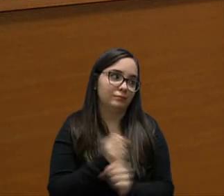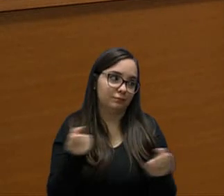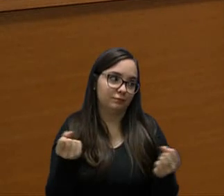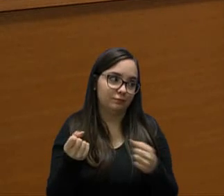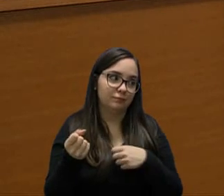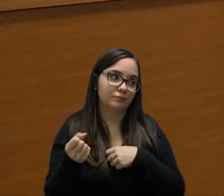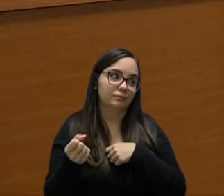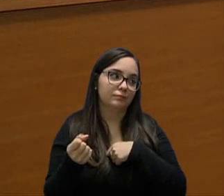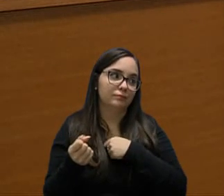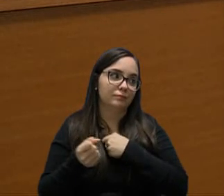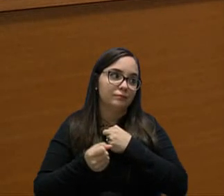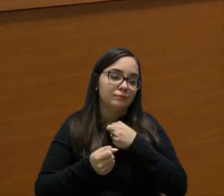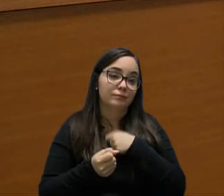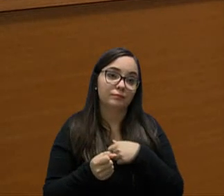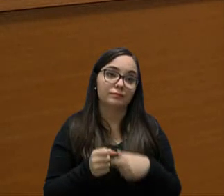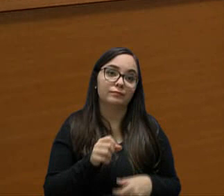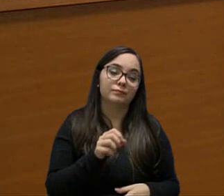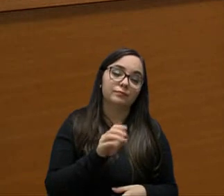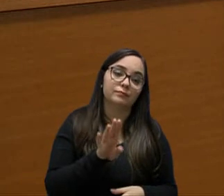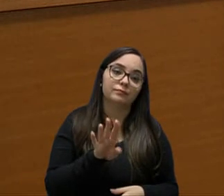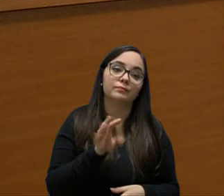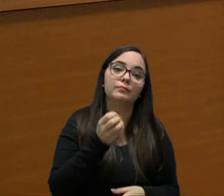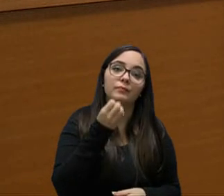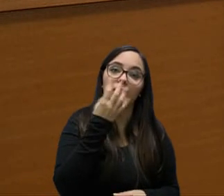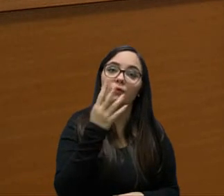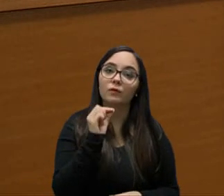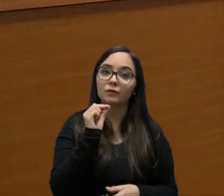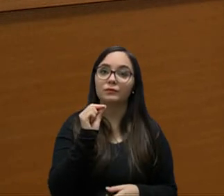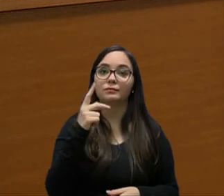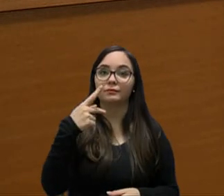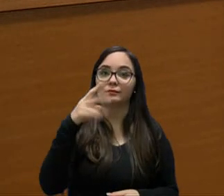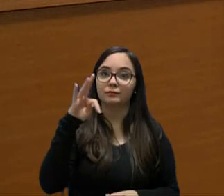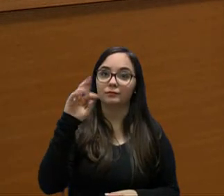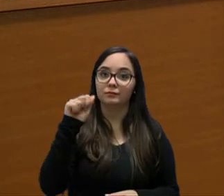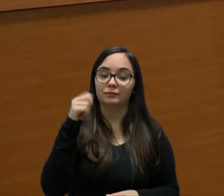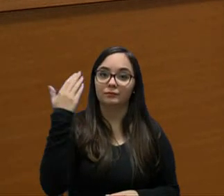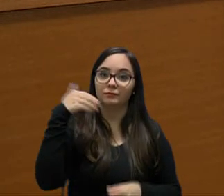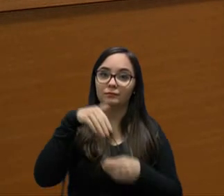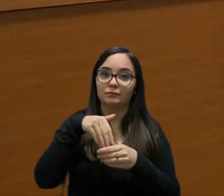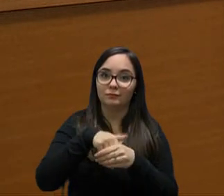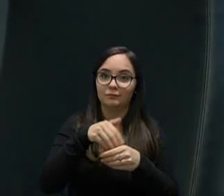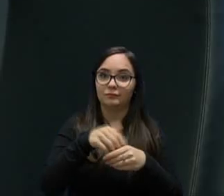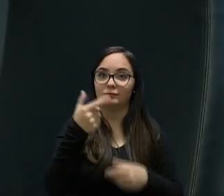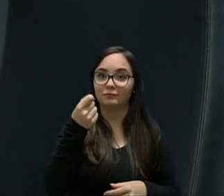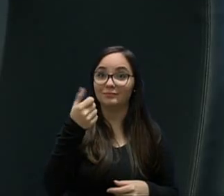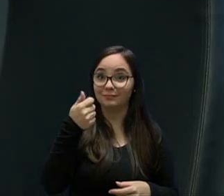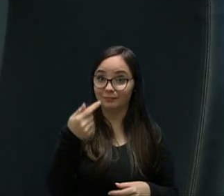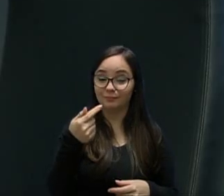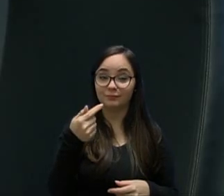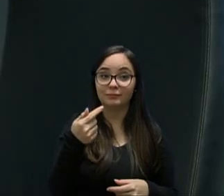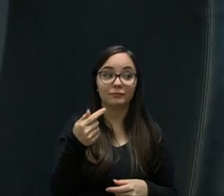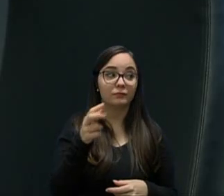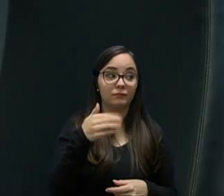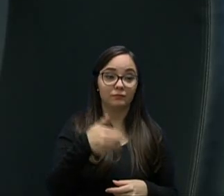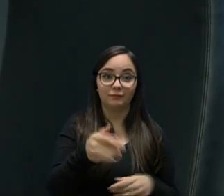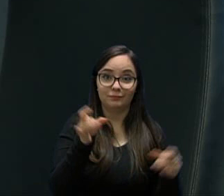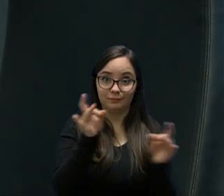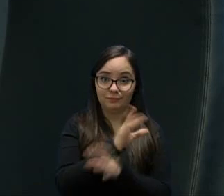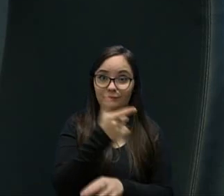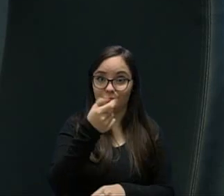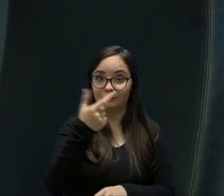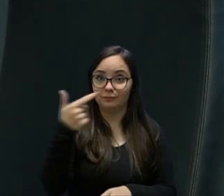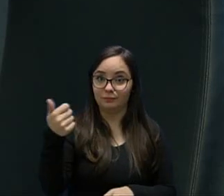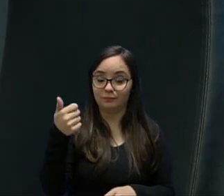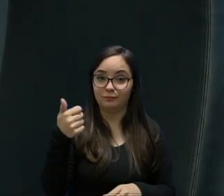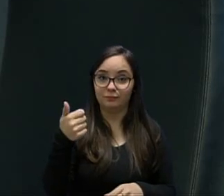constitucionalmente mas seria ideal que nesse momento por exemplo ppa que foi votado 2017 e vai ser terminado